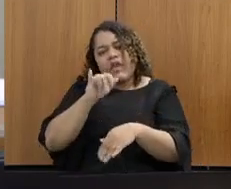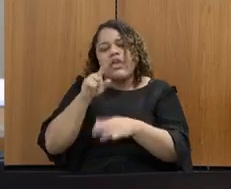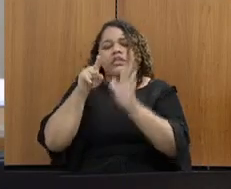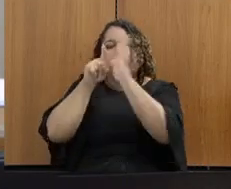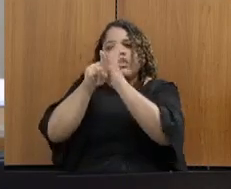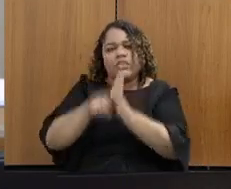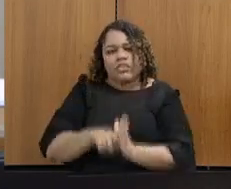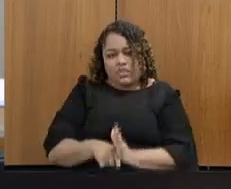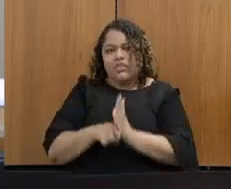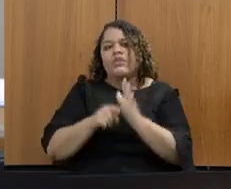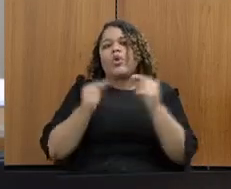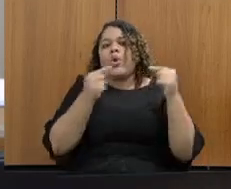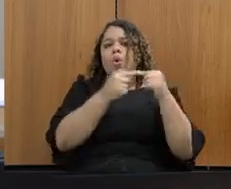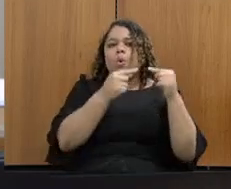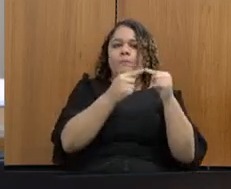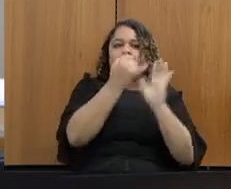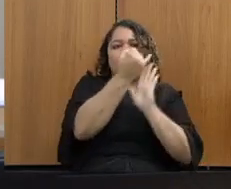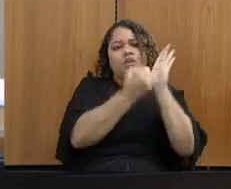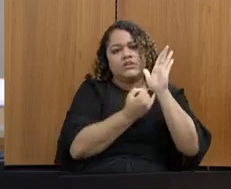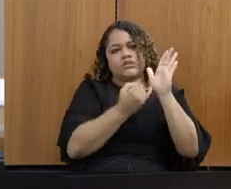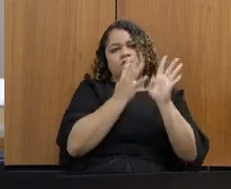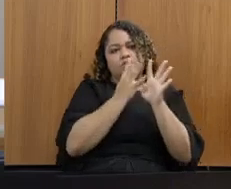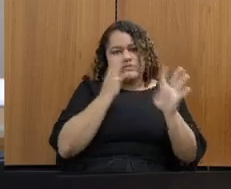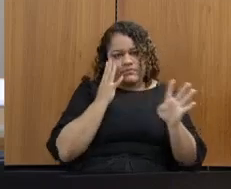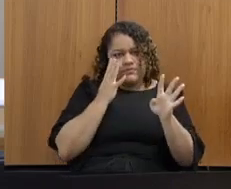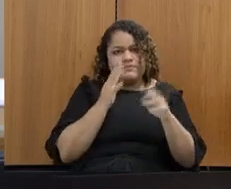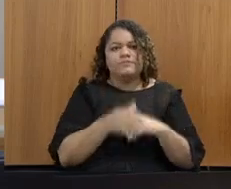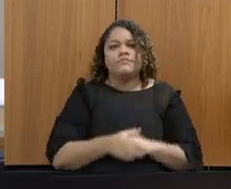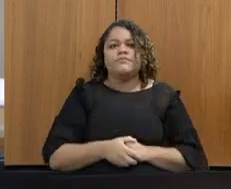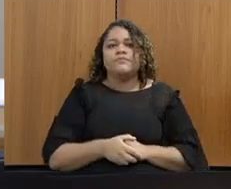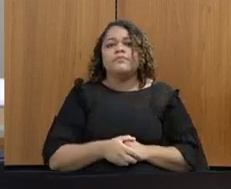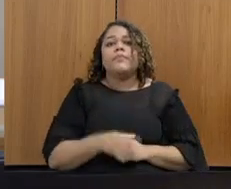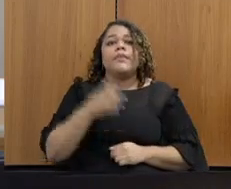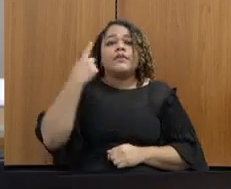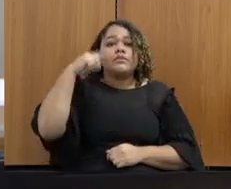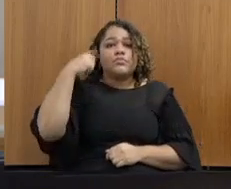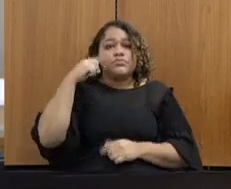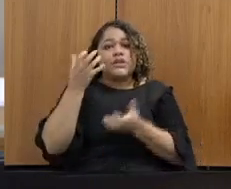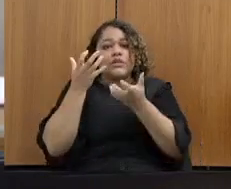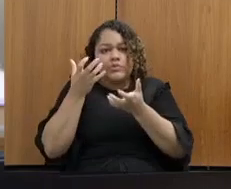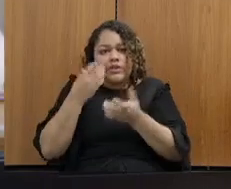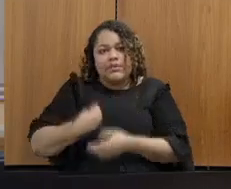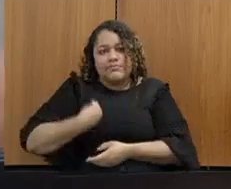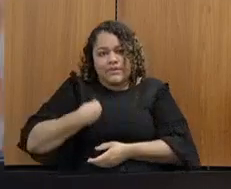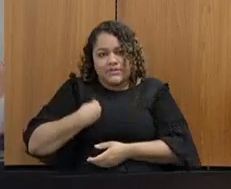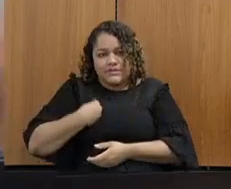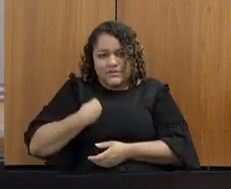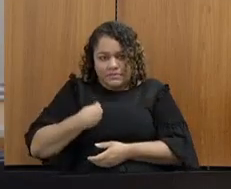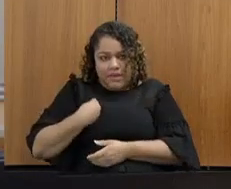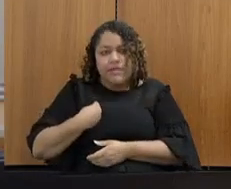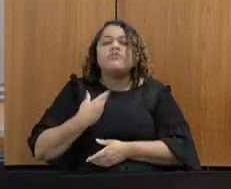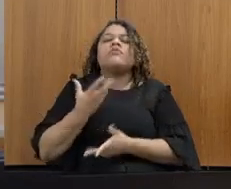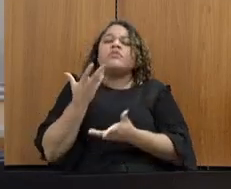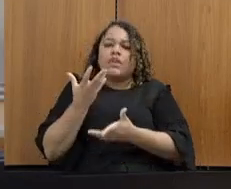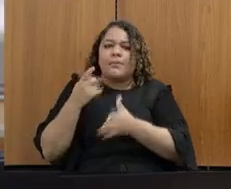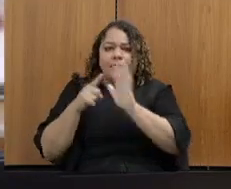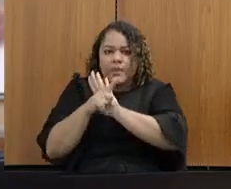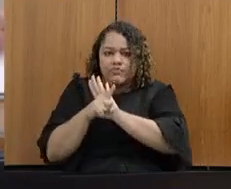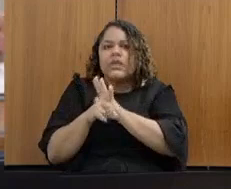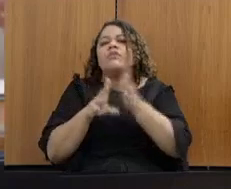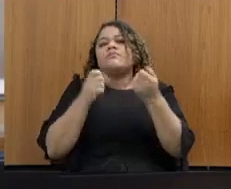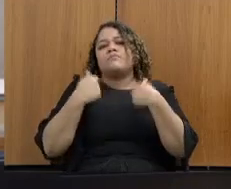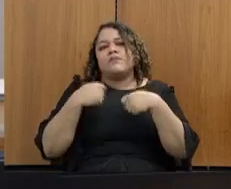ordem de inscrição os parlamentares que desejarem fazer uso da palavra devem se inscrever pessoalmente junta assessoria da